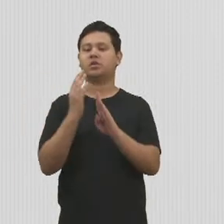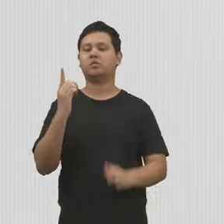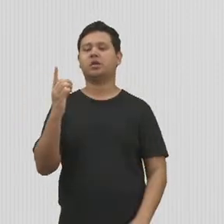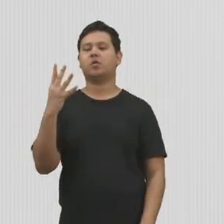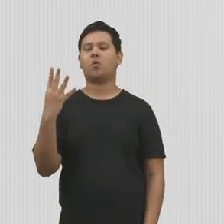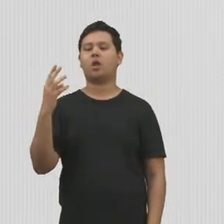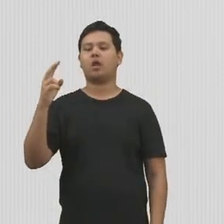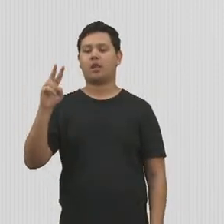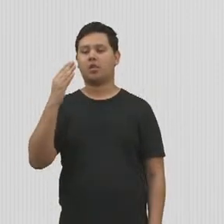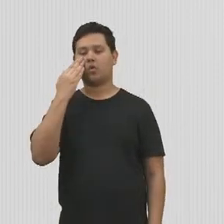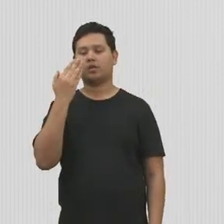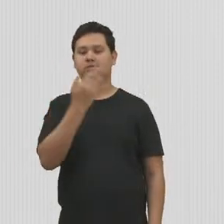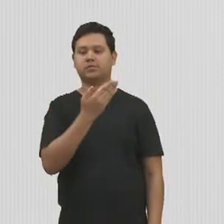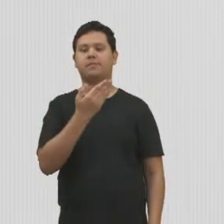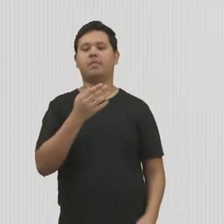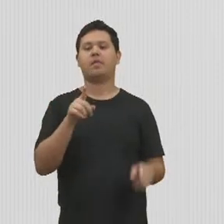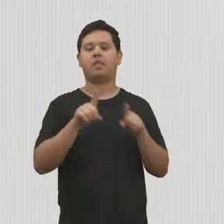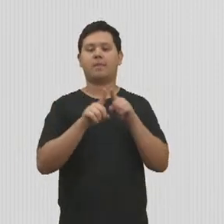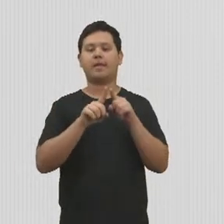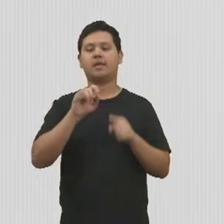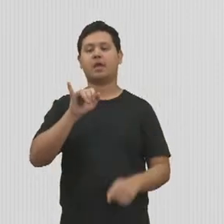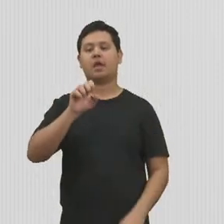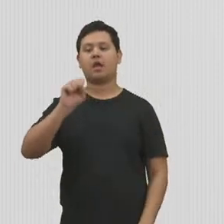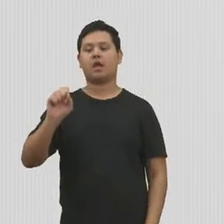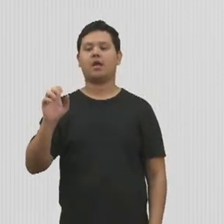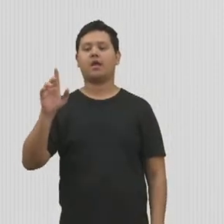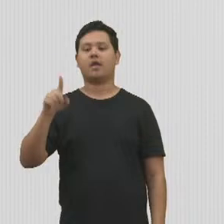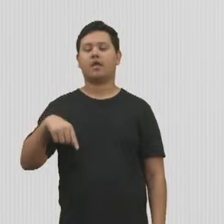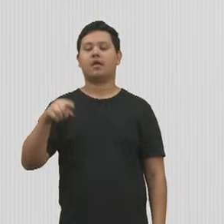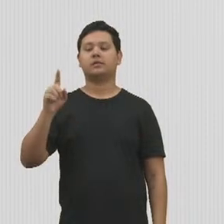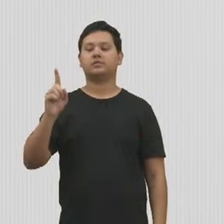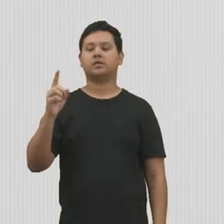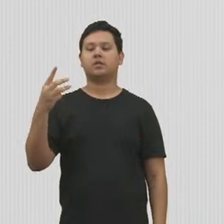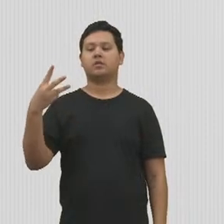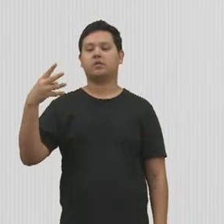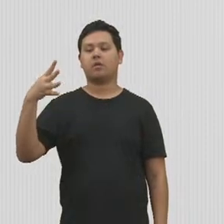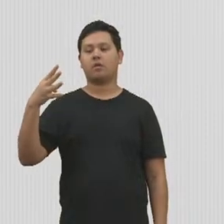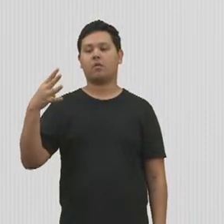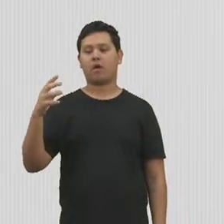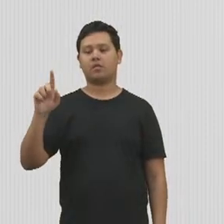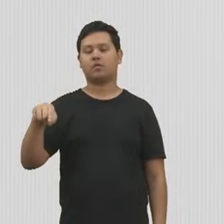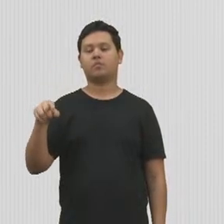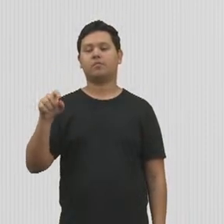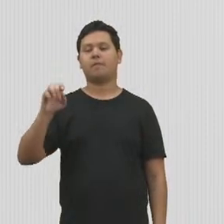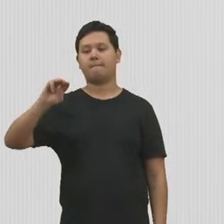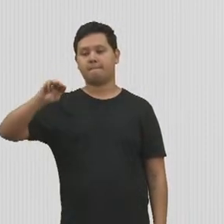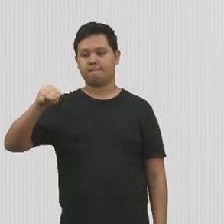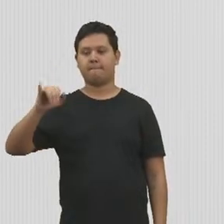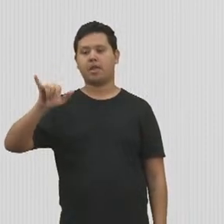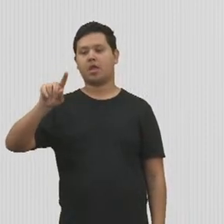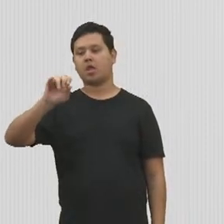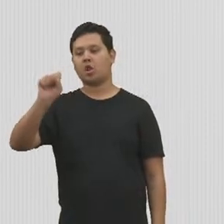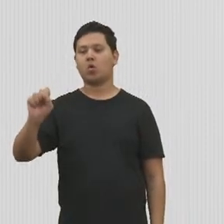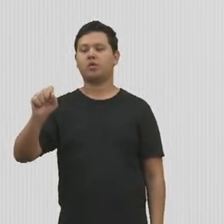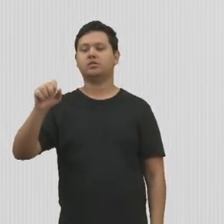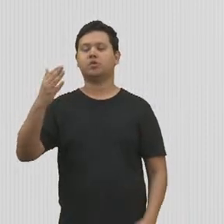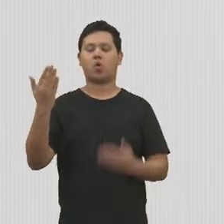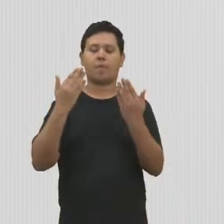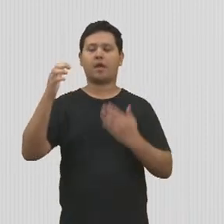ISS, previmos 134 milhões e arrecadamos 125 milhões, ou seja,